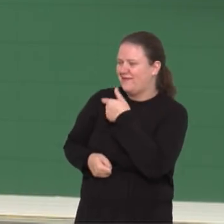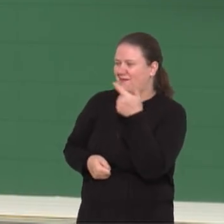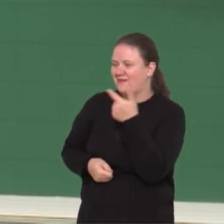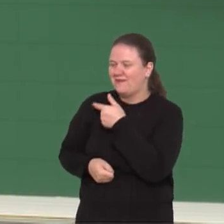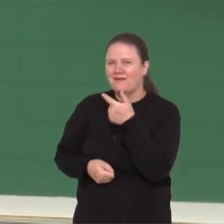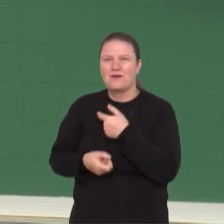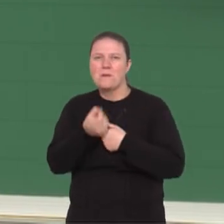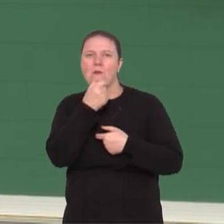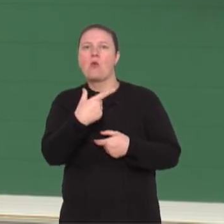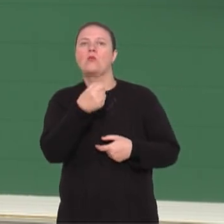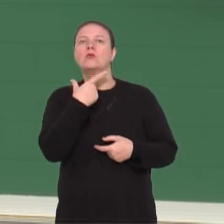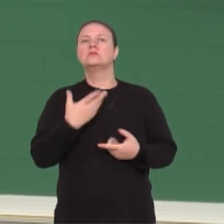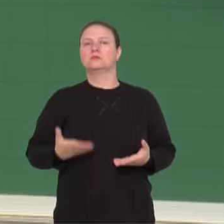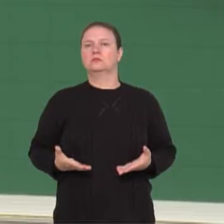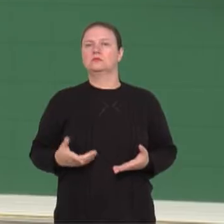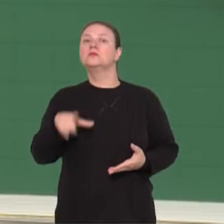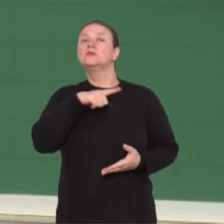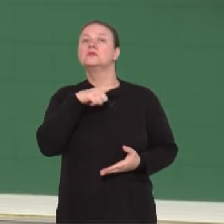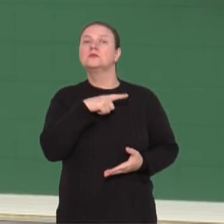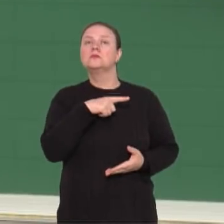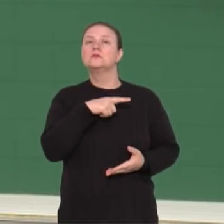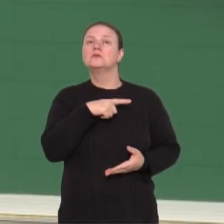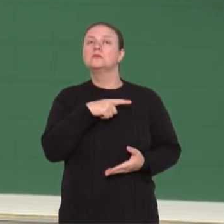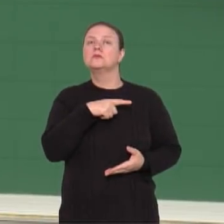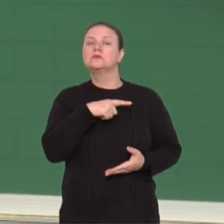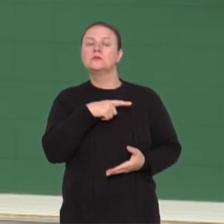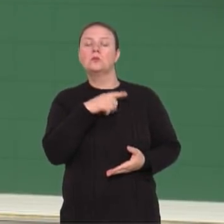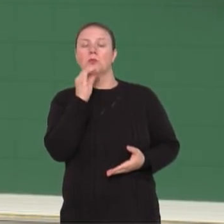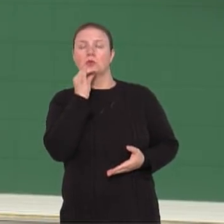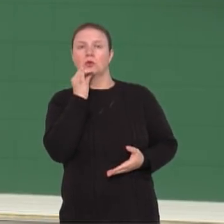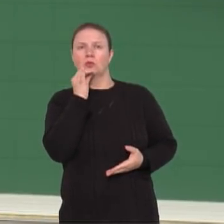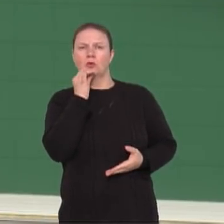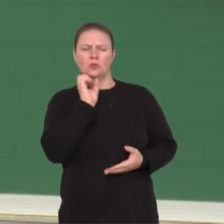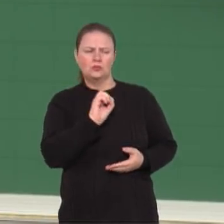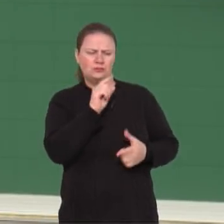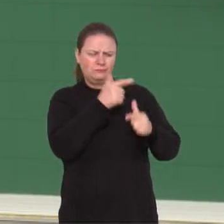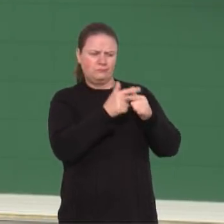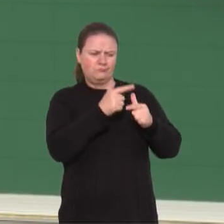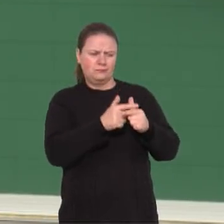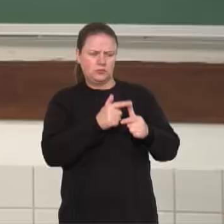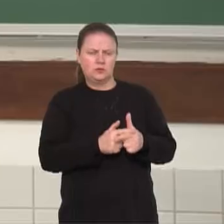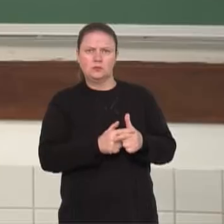faz ali, você satiriza determinada situação, né? Transforma numa situação